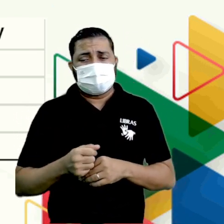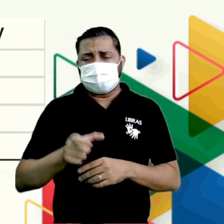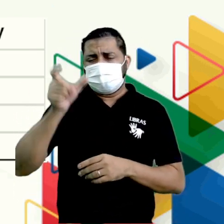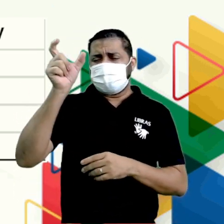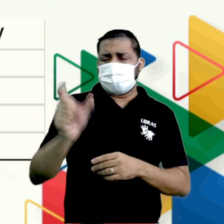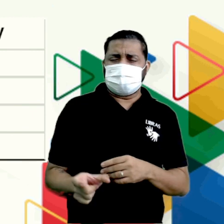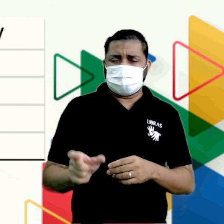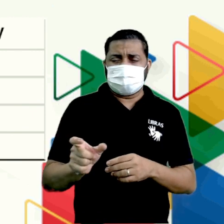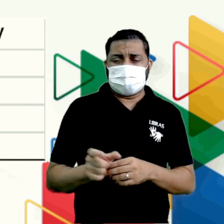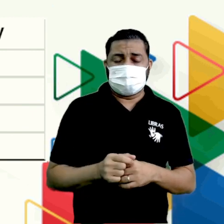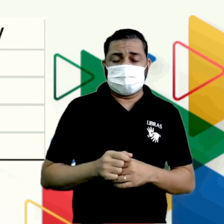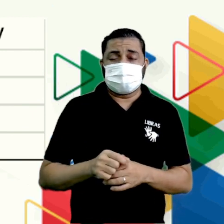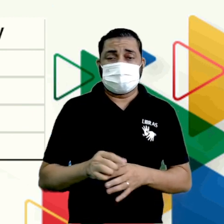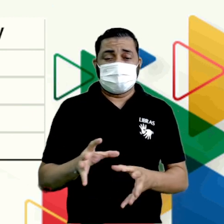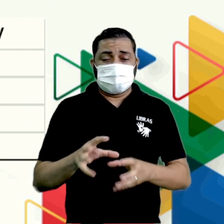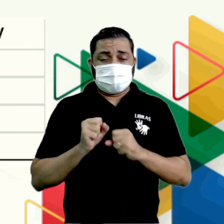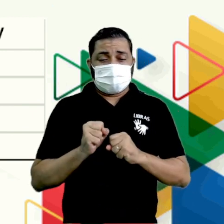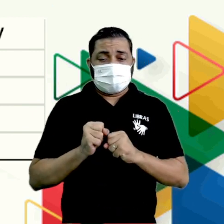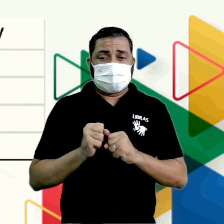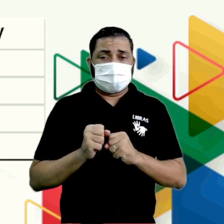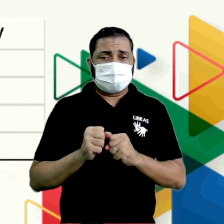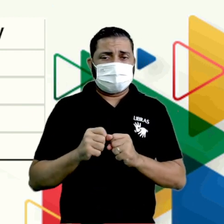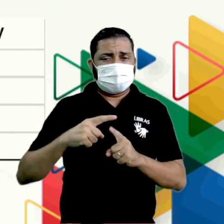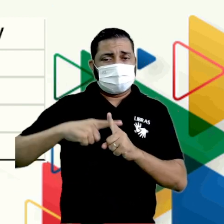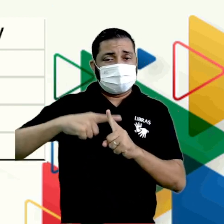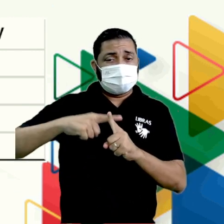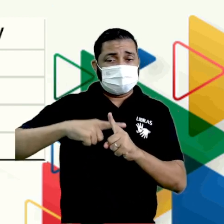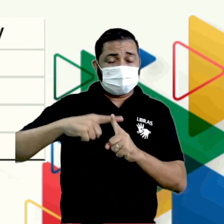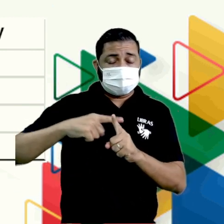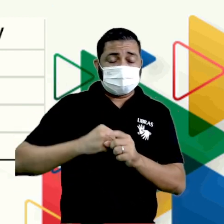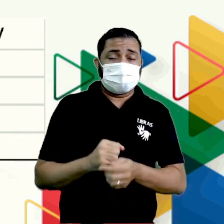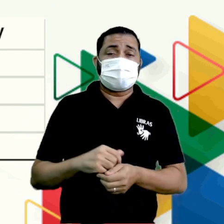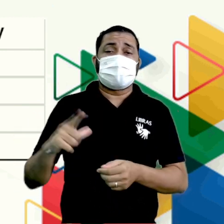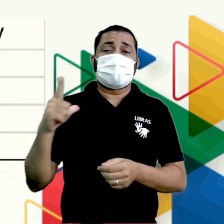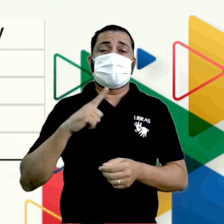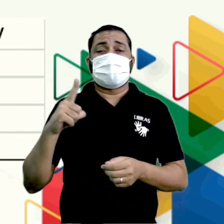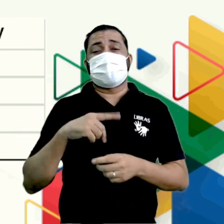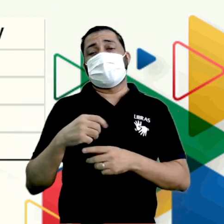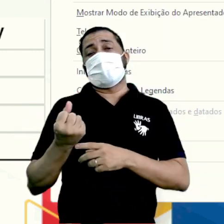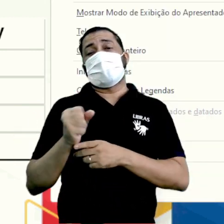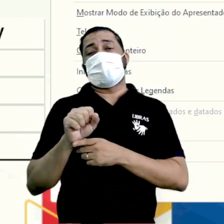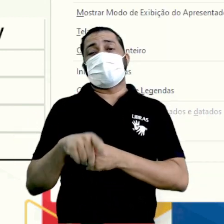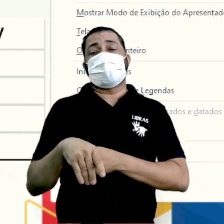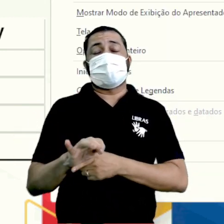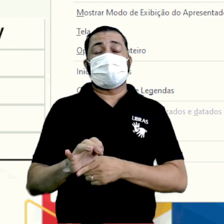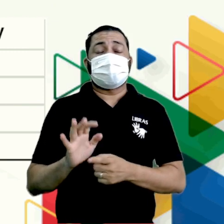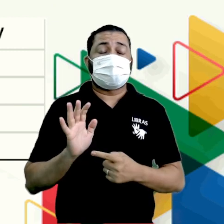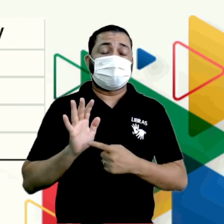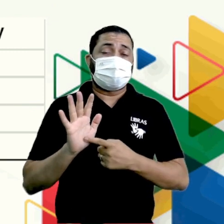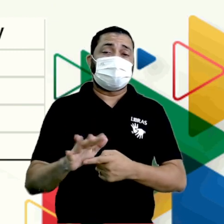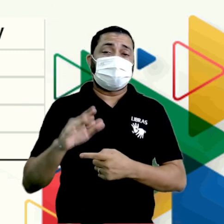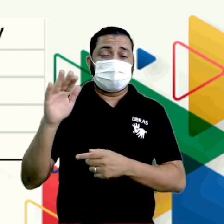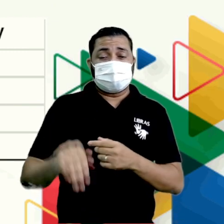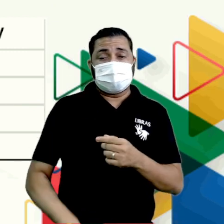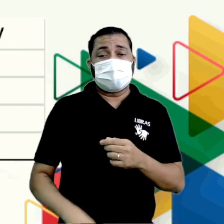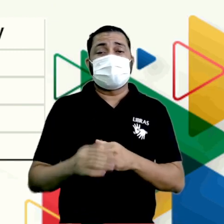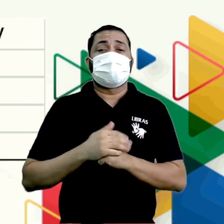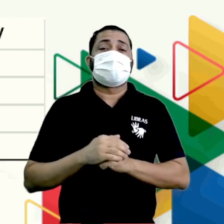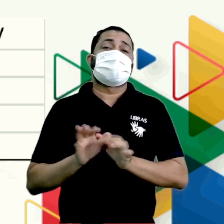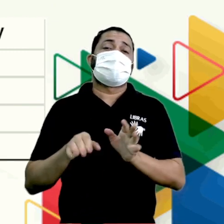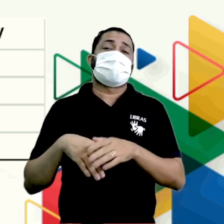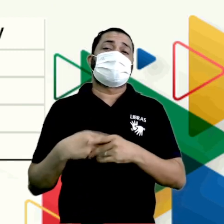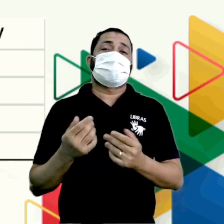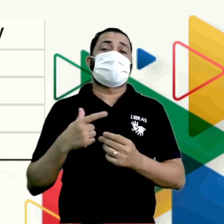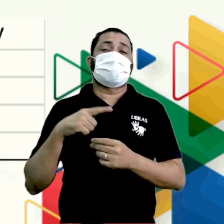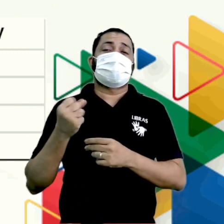de concentração e temperatura correspondente às semi-reações mostradas abaixo. Então ele dá